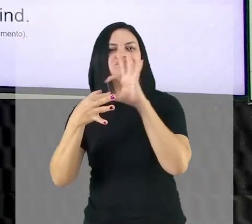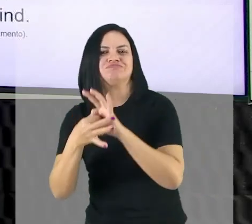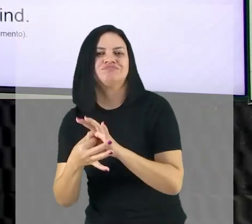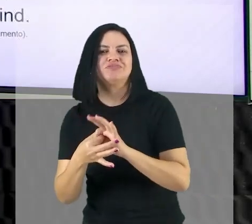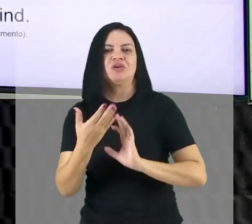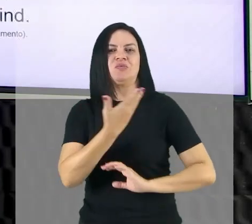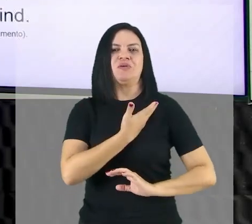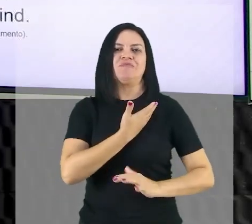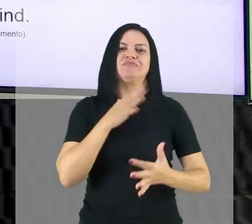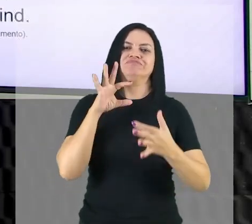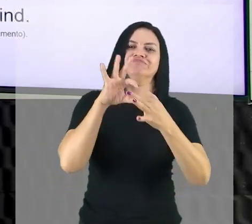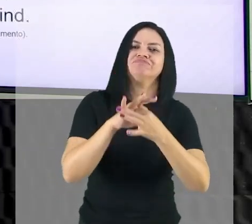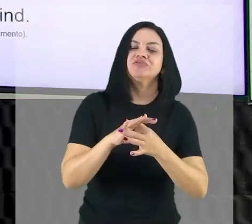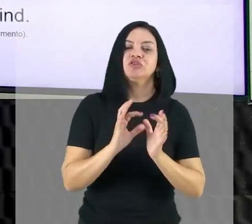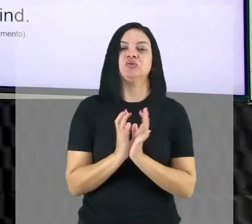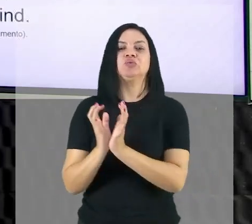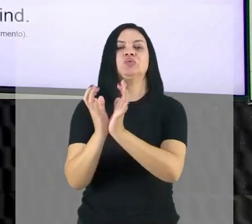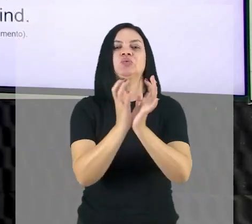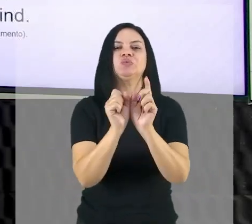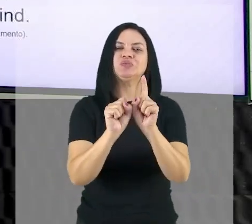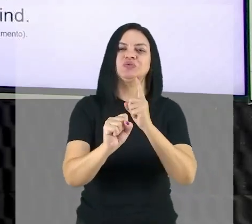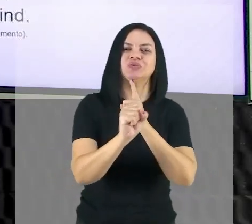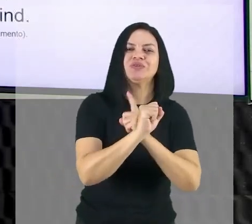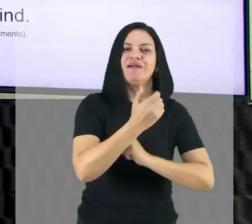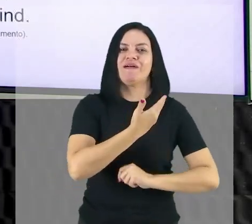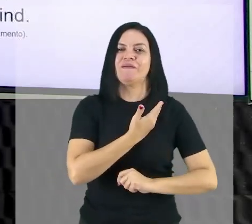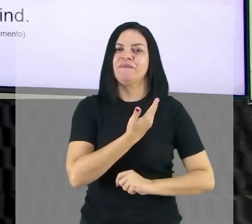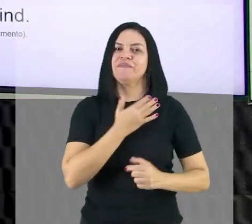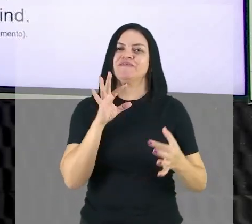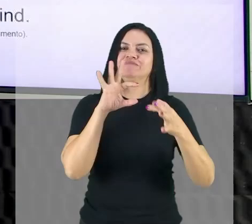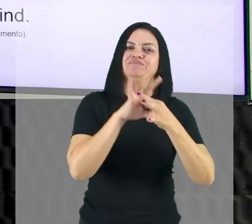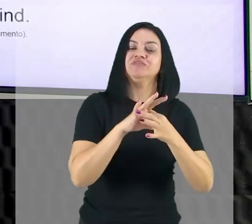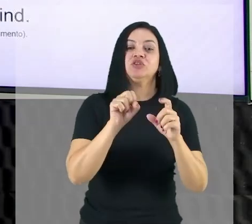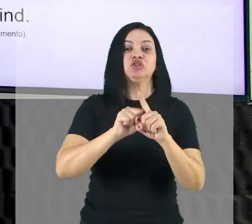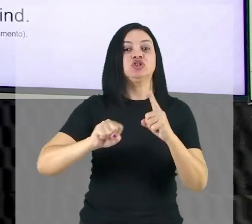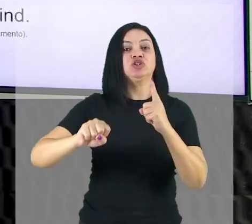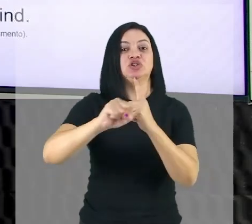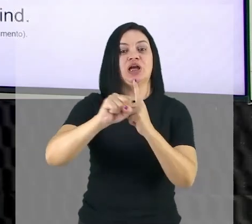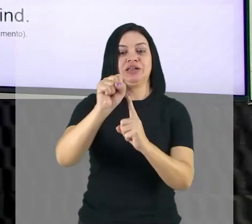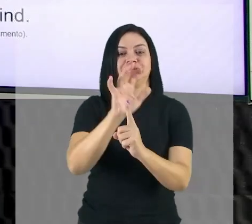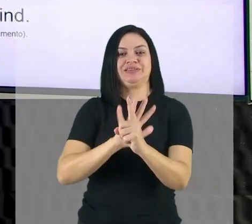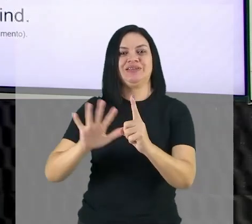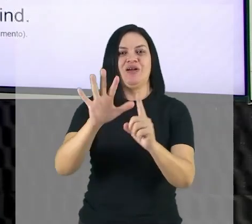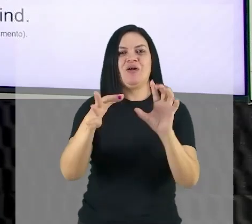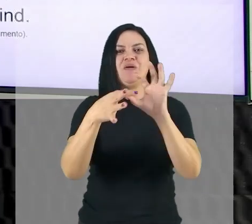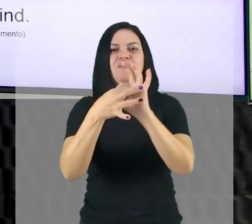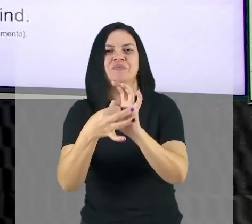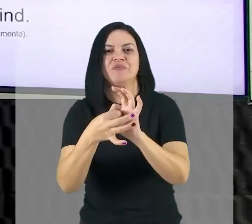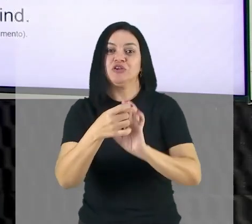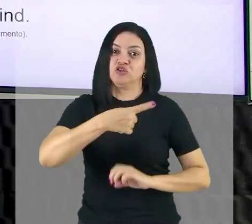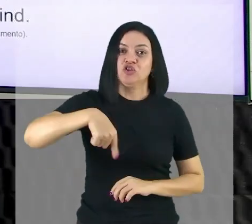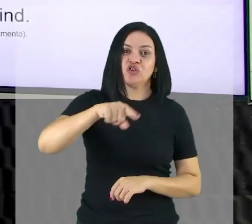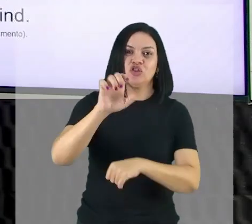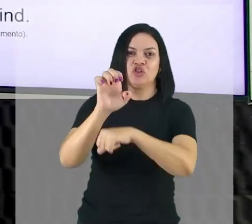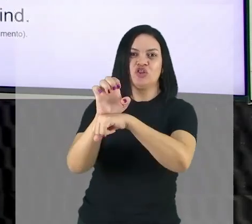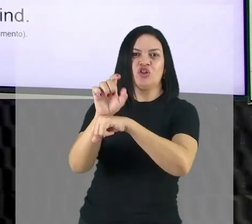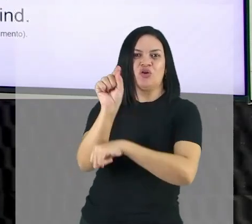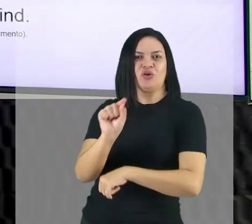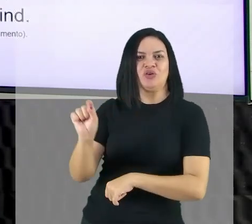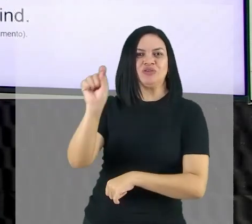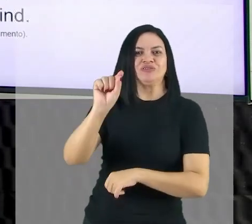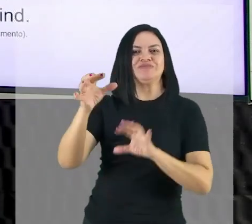colegas, nos seus grupos sociais, nos seus grupos de amizades, na sociedade como um todo, no nosso estado, no